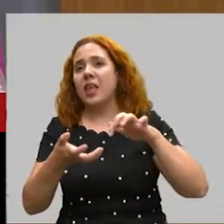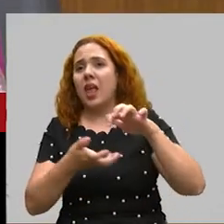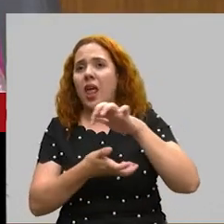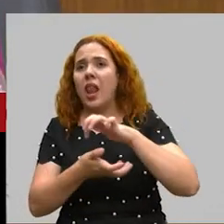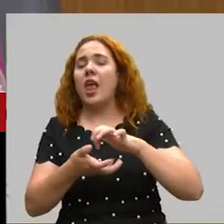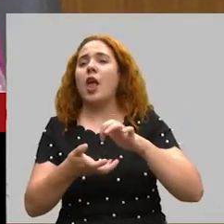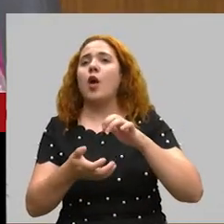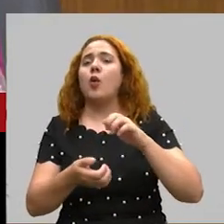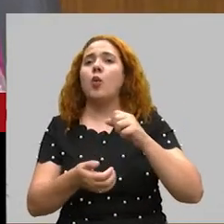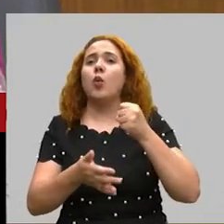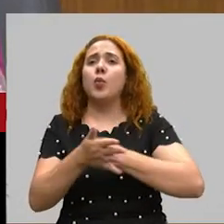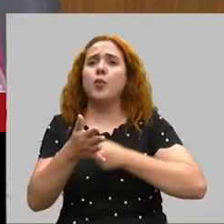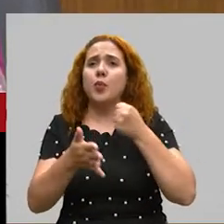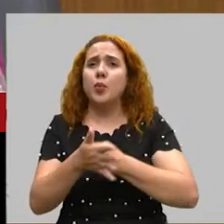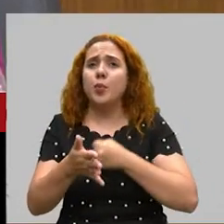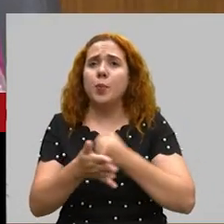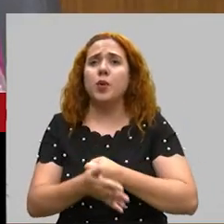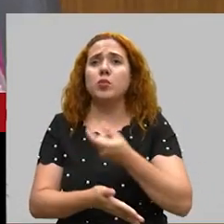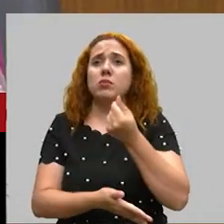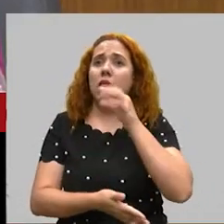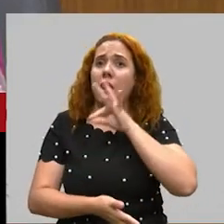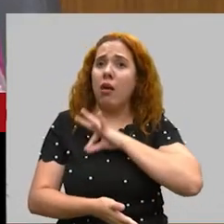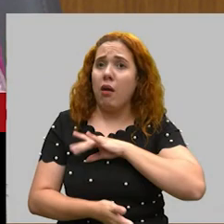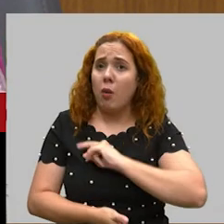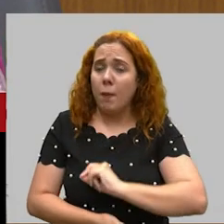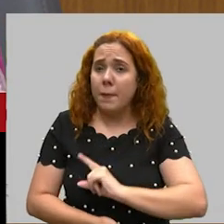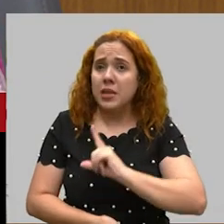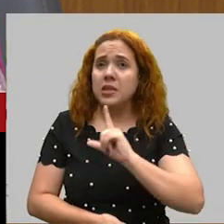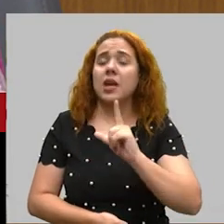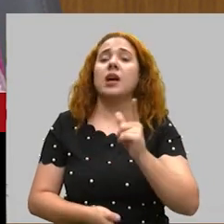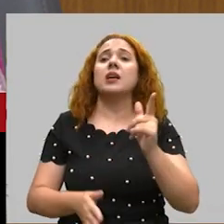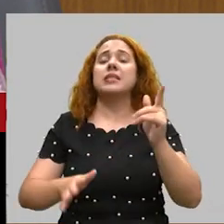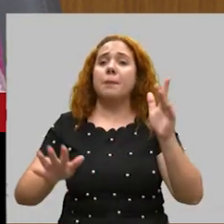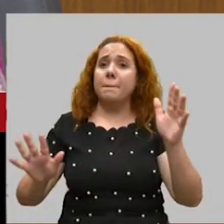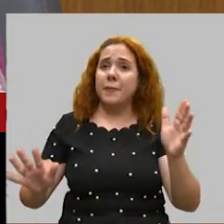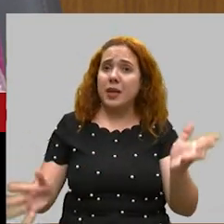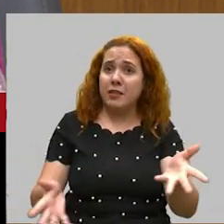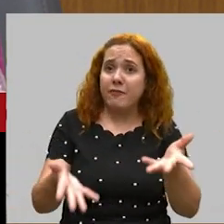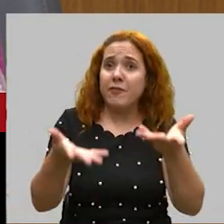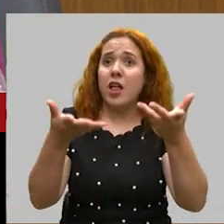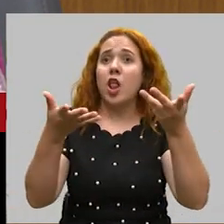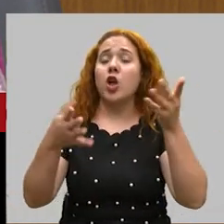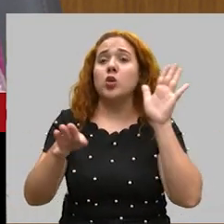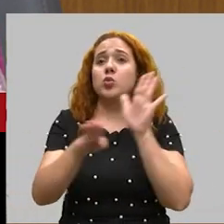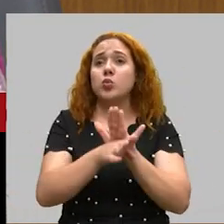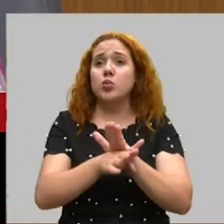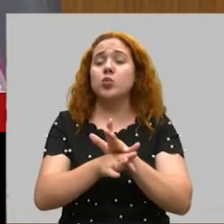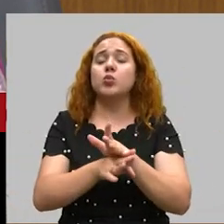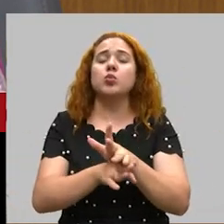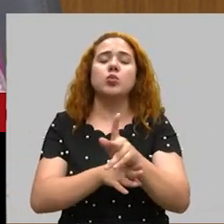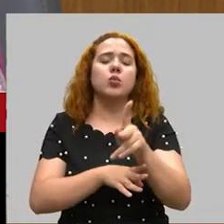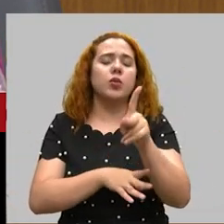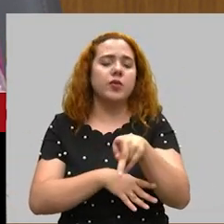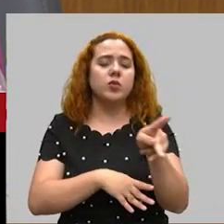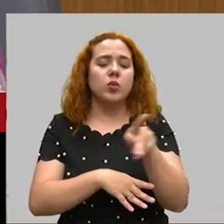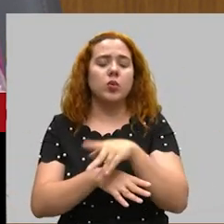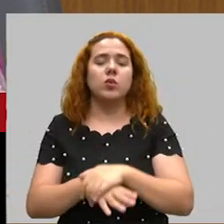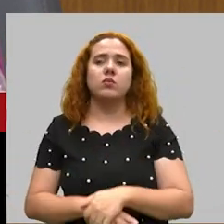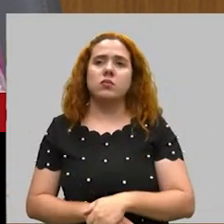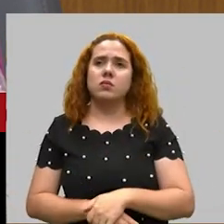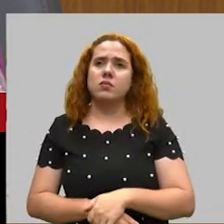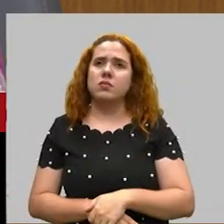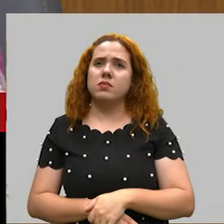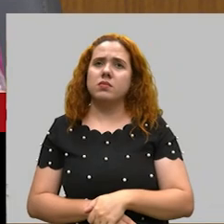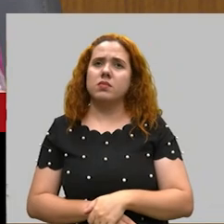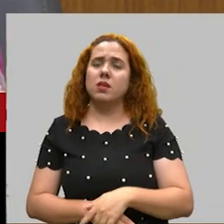pelo piso lutando pela valorização dos profissionais da educação Rita virou e falou assim olha eu me somo